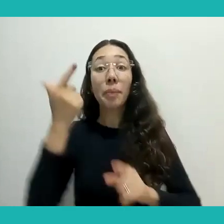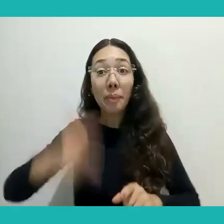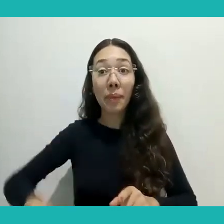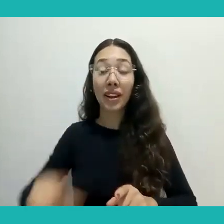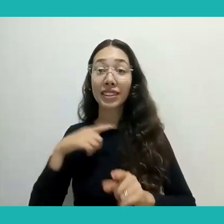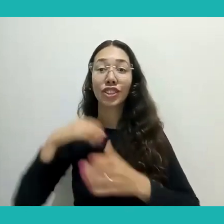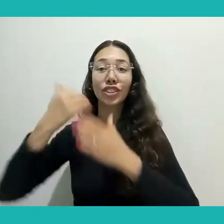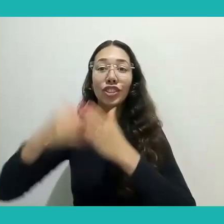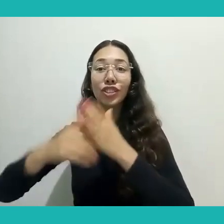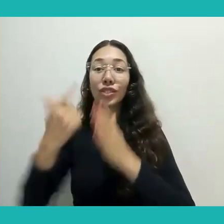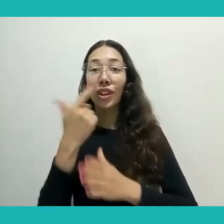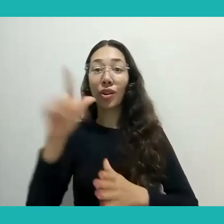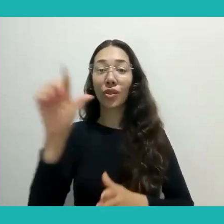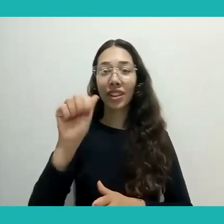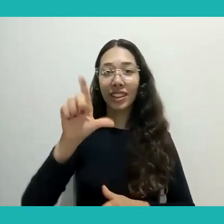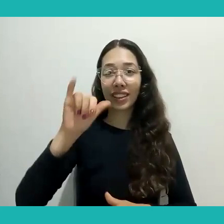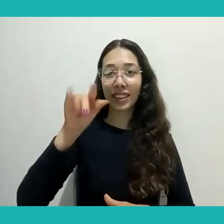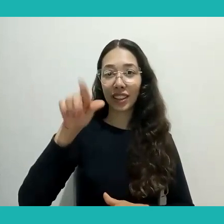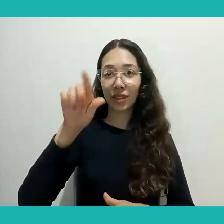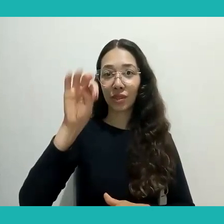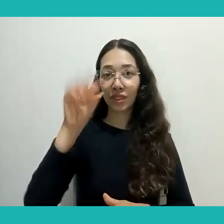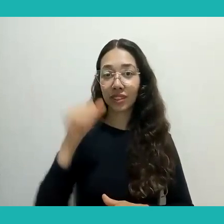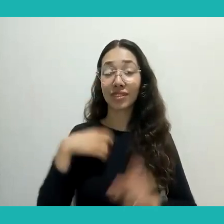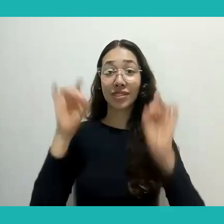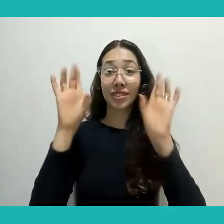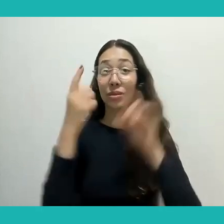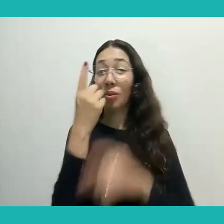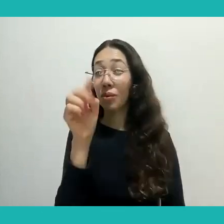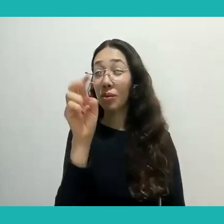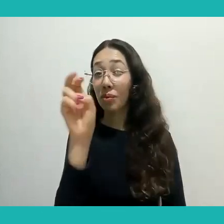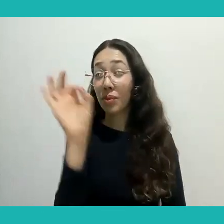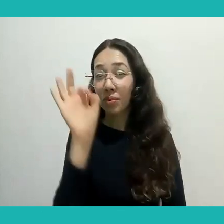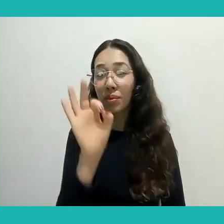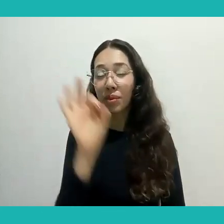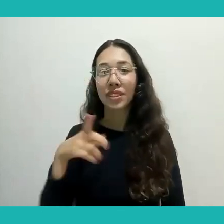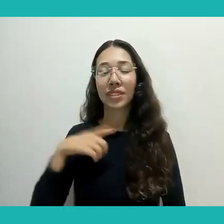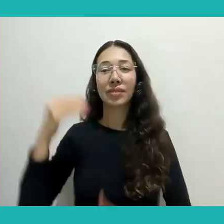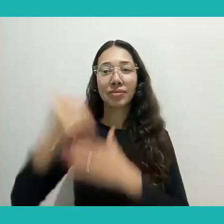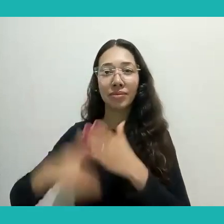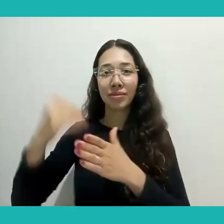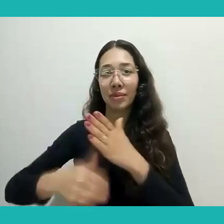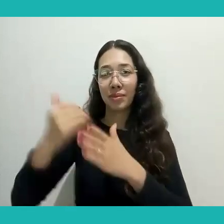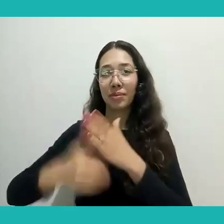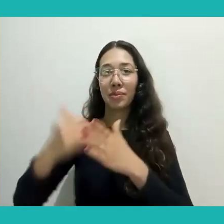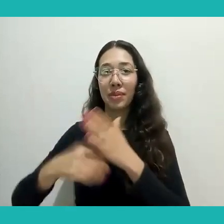descontar também a alíquota especial de 1,5%. E, especificamente, as